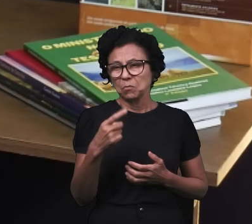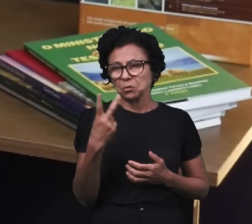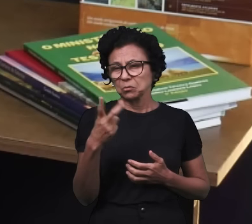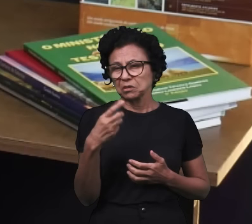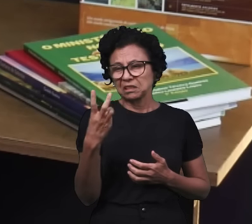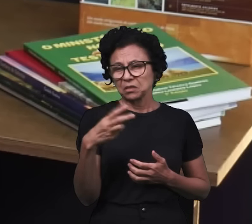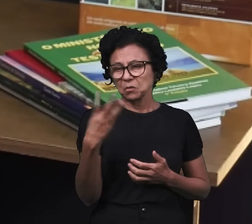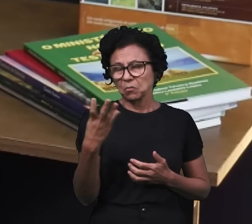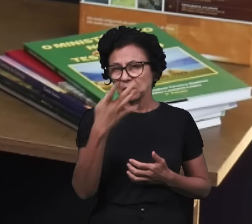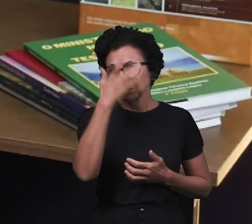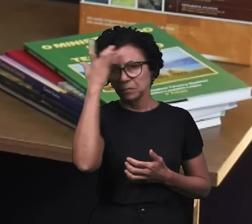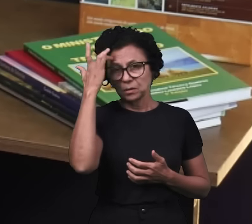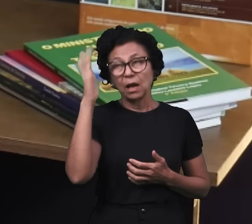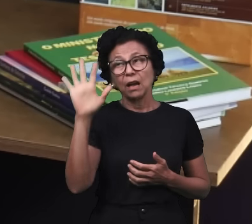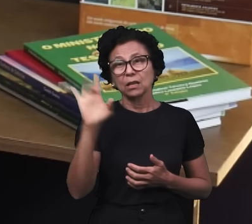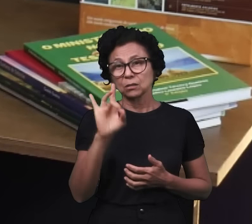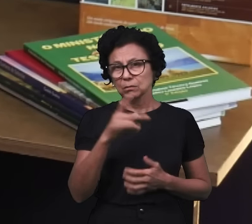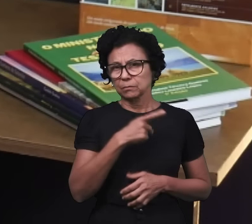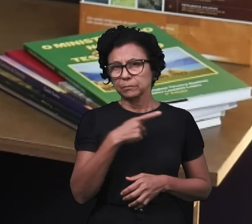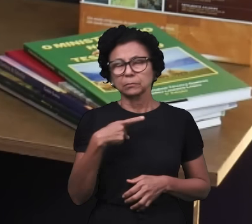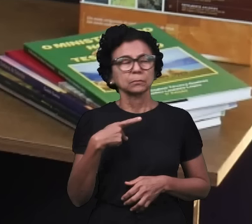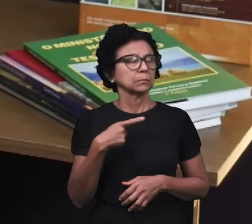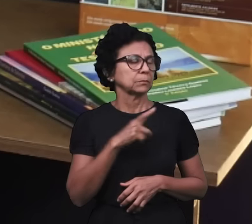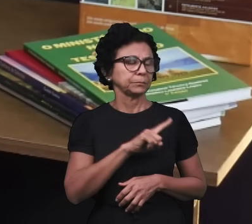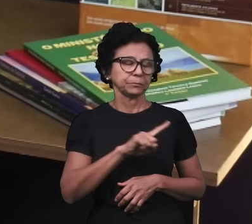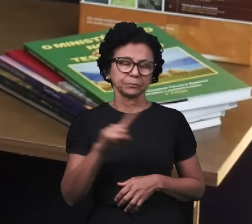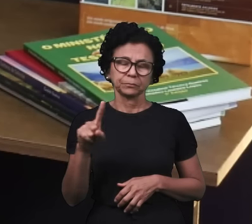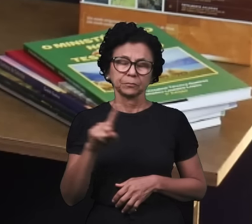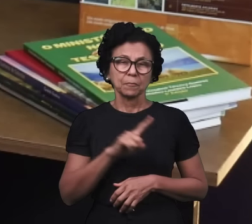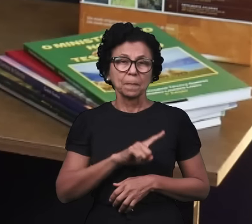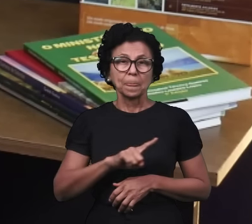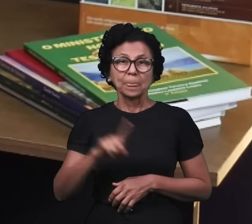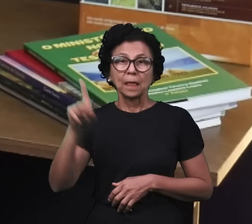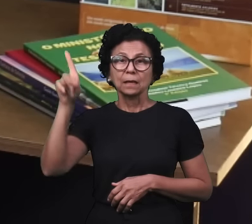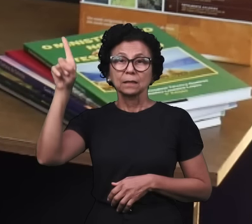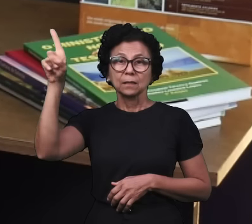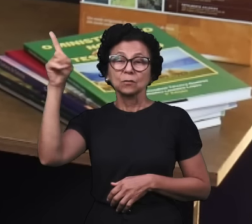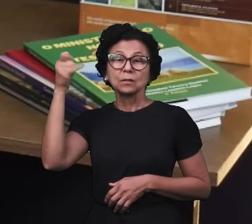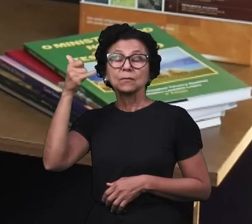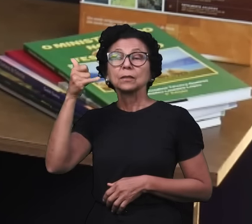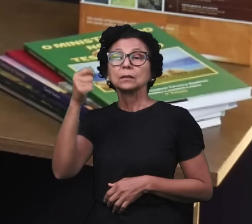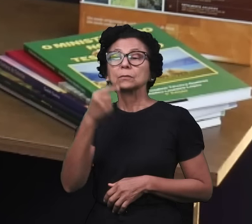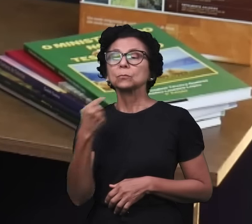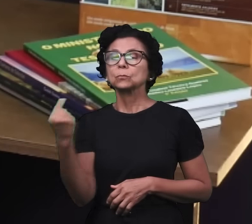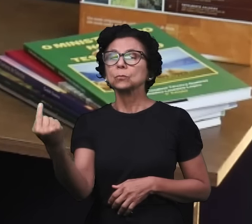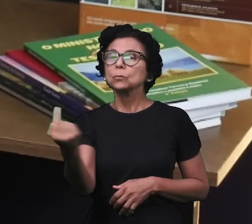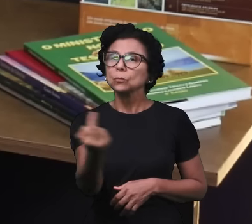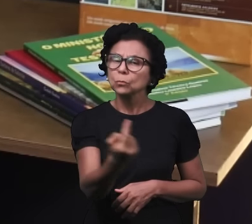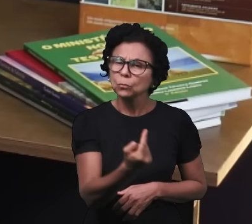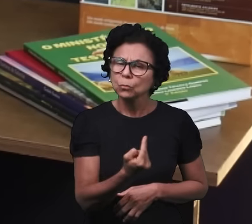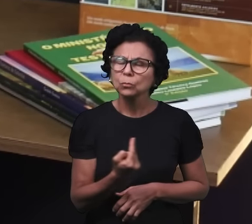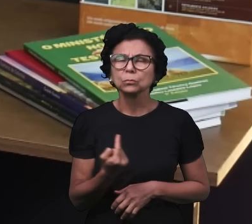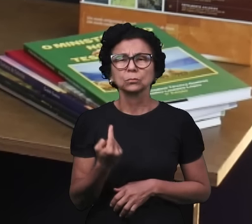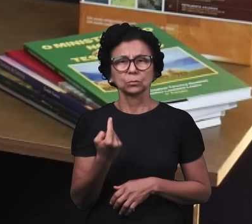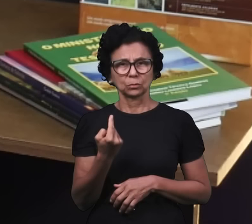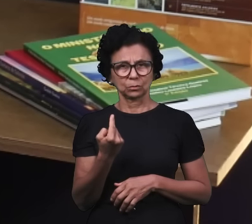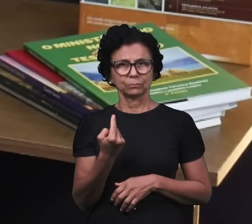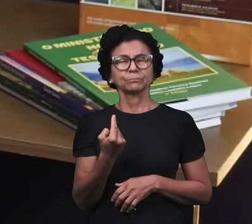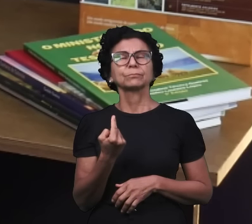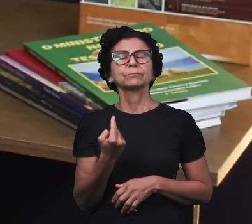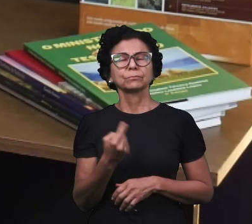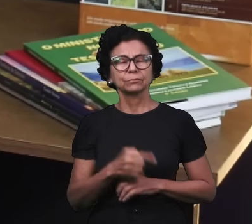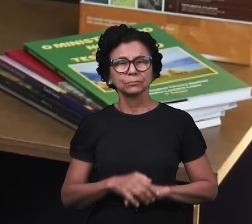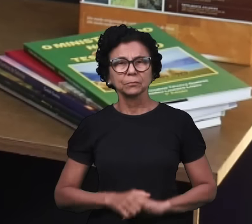pastor da igreja, não. Não. Deus, ele quer se revelar a todos nós, né? a todos nós, é a mesma experiência,